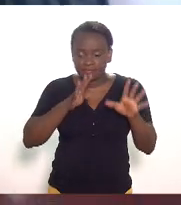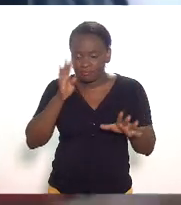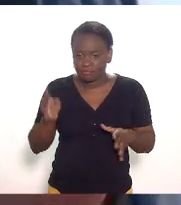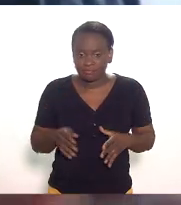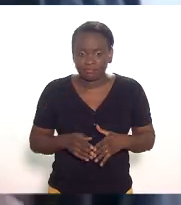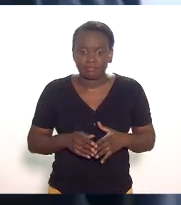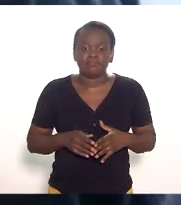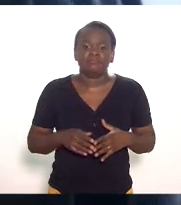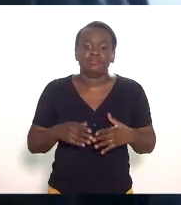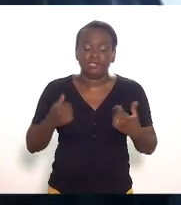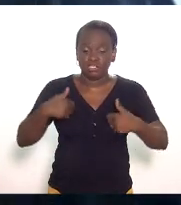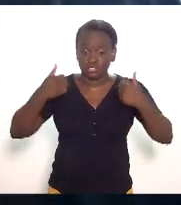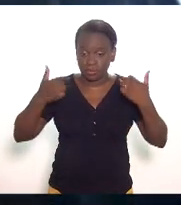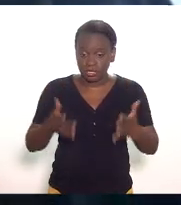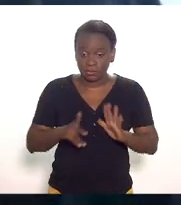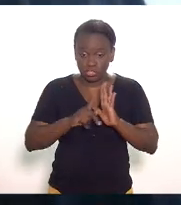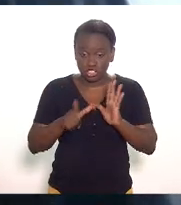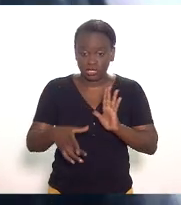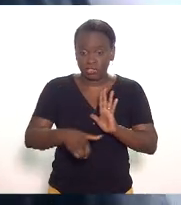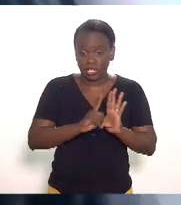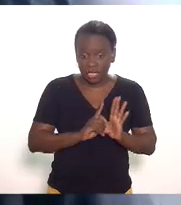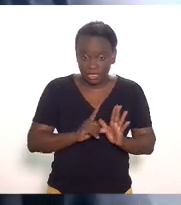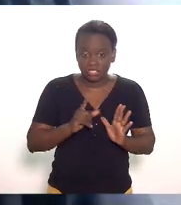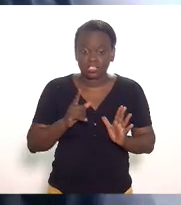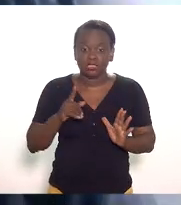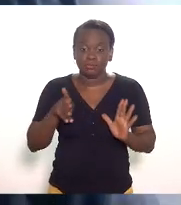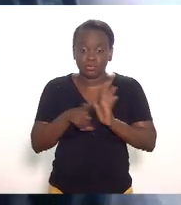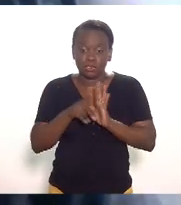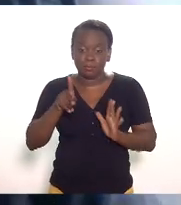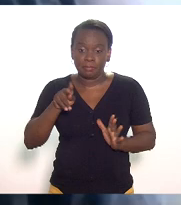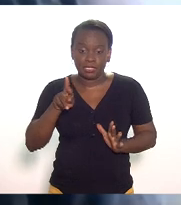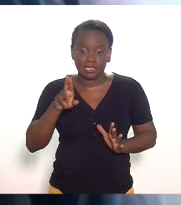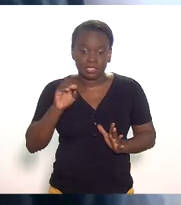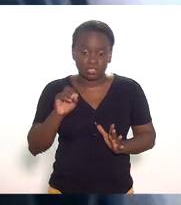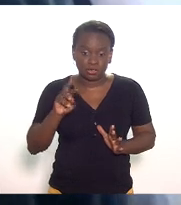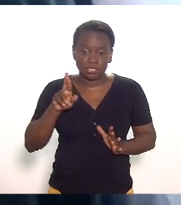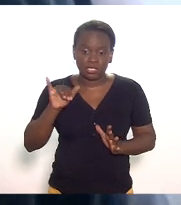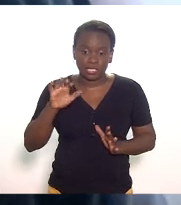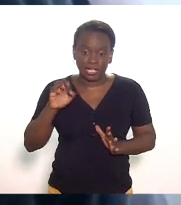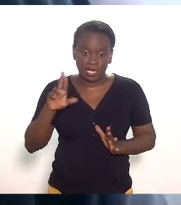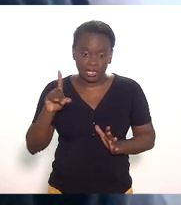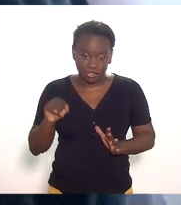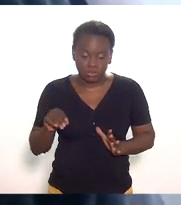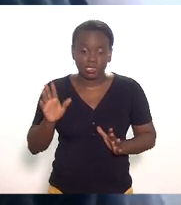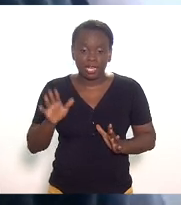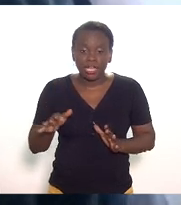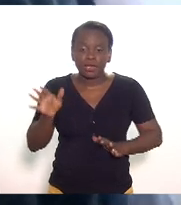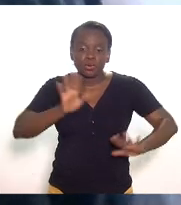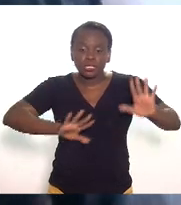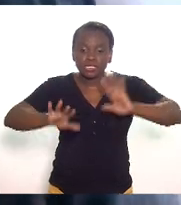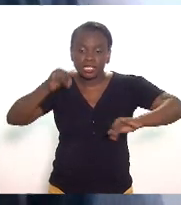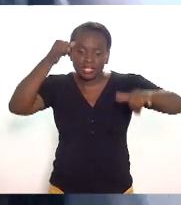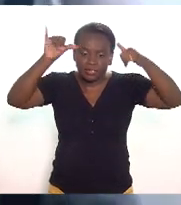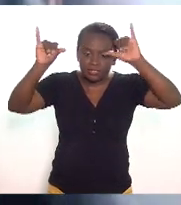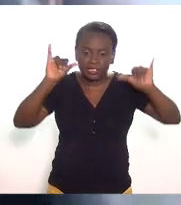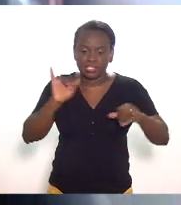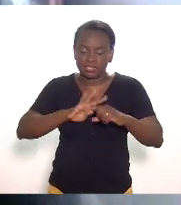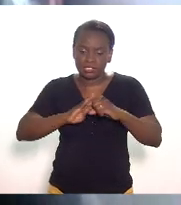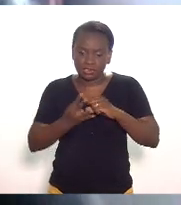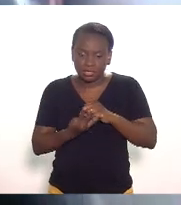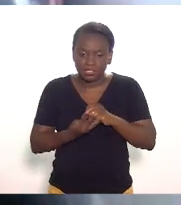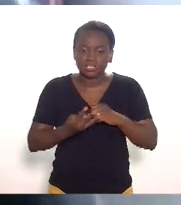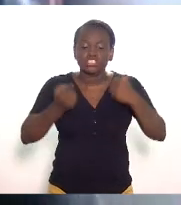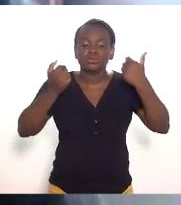Quando a gente estava discutindo o projeto anterior do Pedro Ricardo, que é um projeto de prevenção à Covid, se